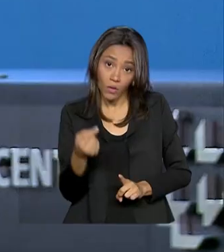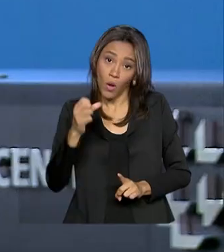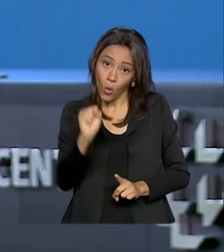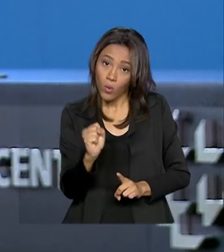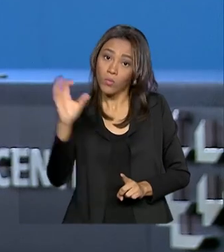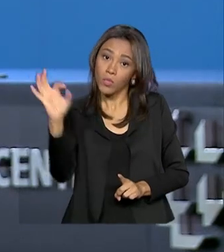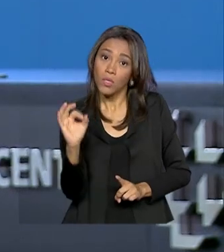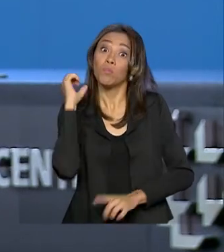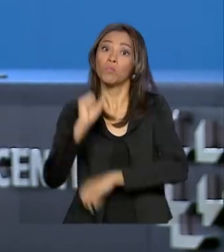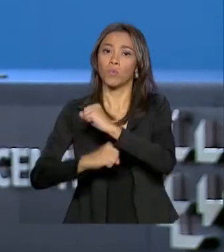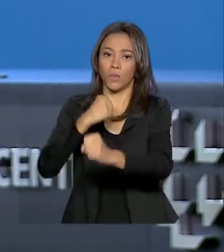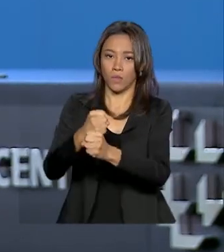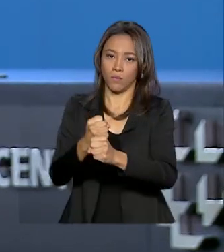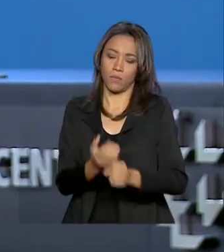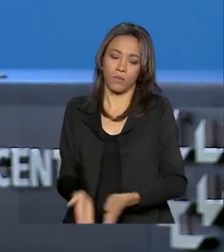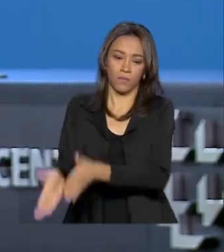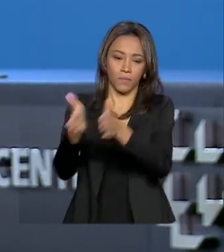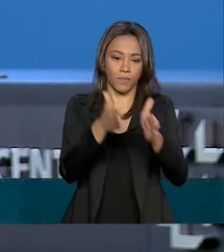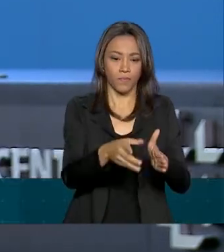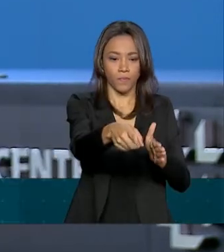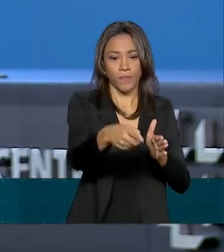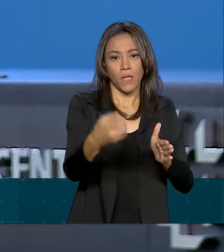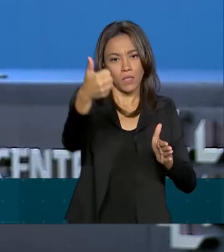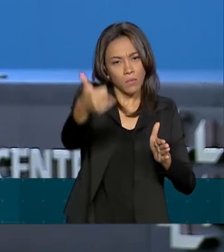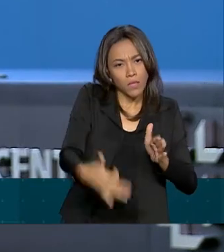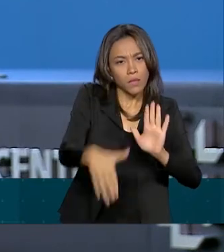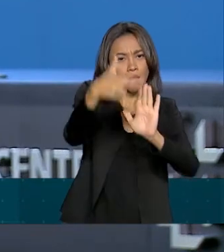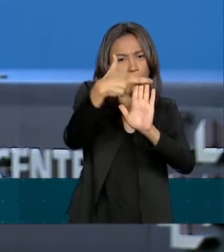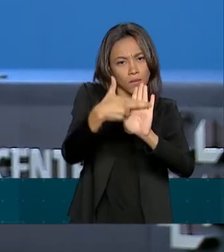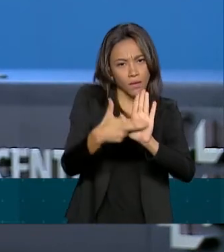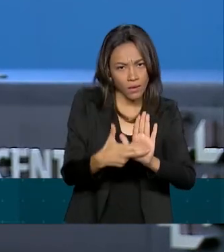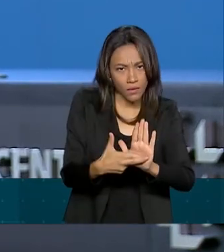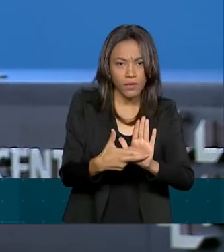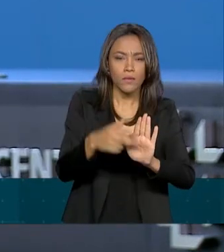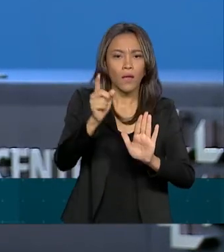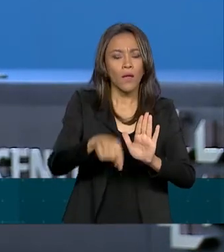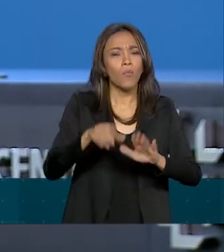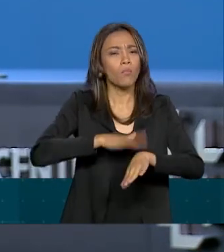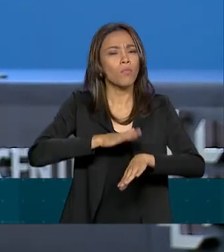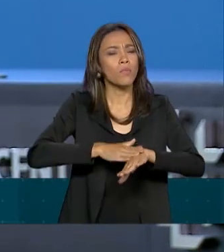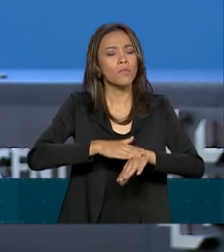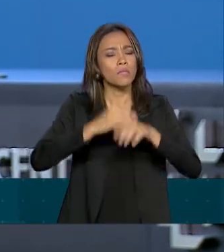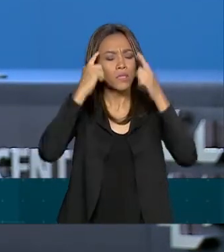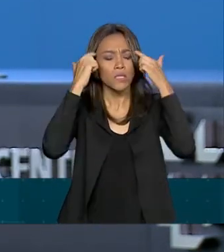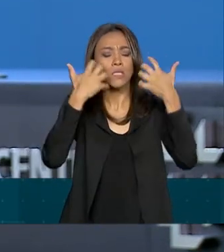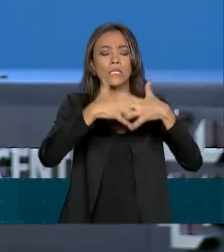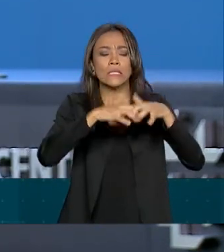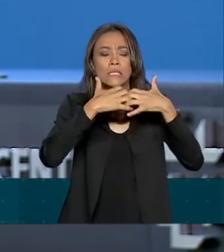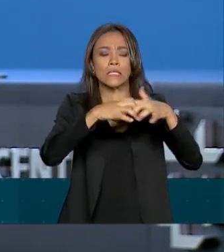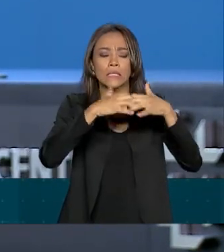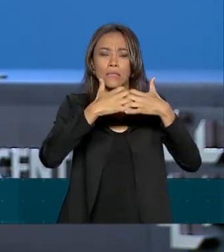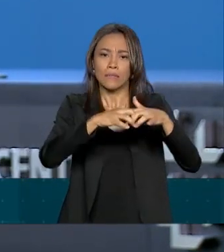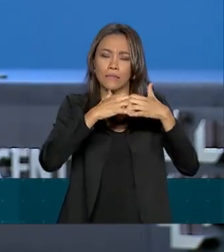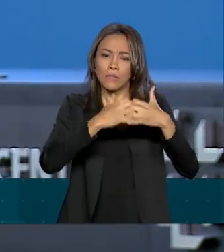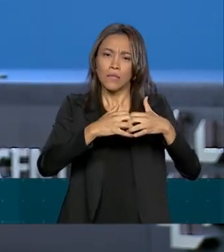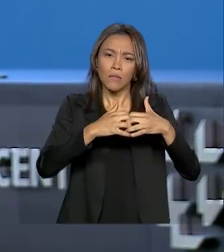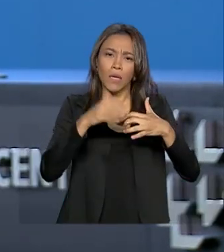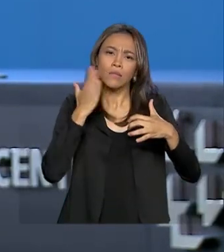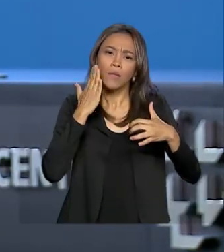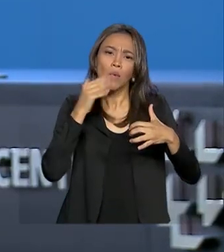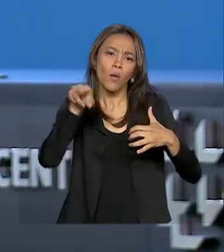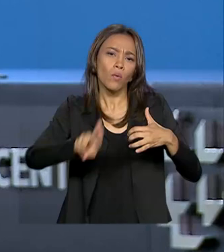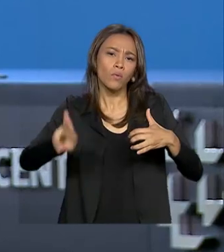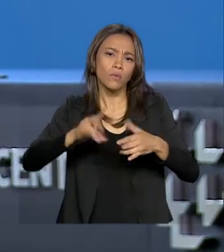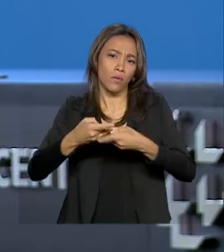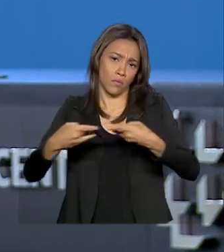ano. O conjunto das regras é um momento para a reflexão do cliente com relação ao uso do